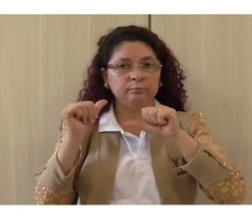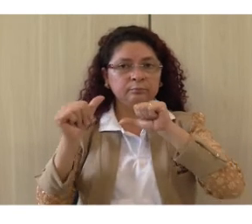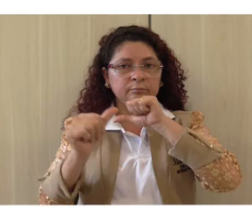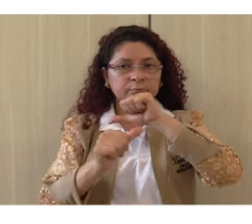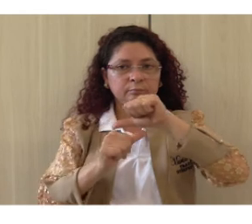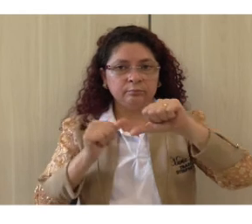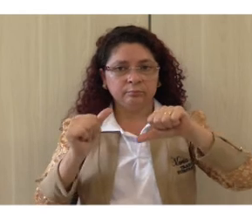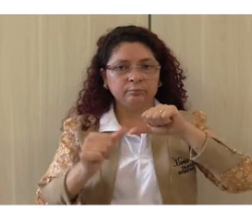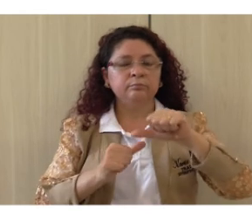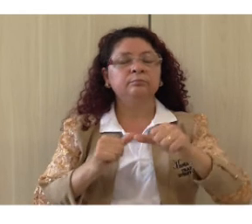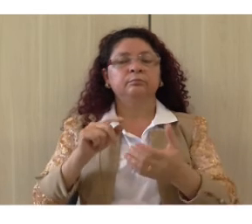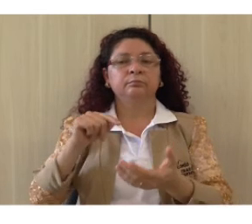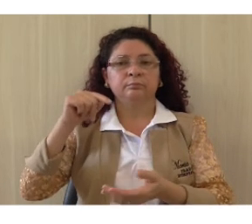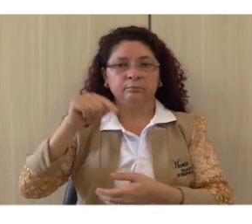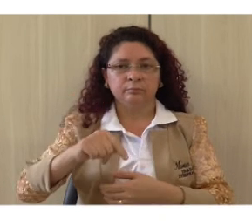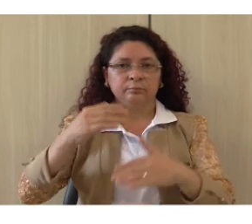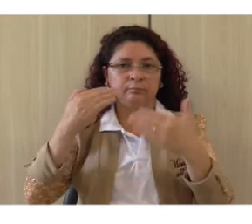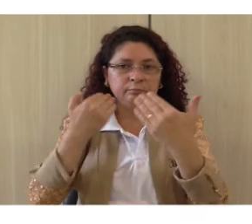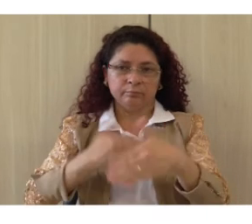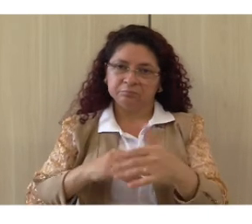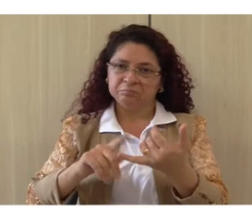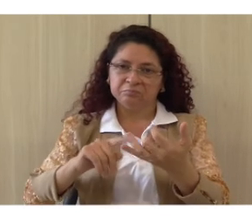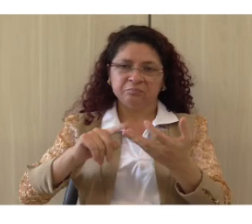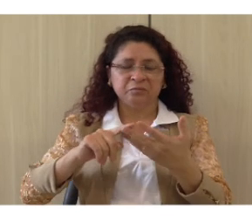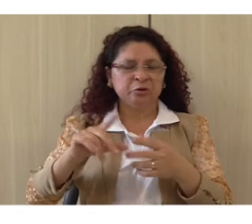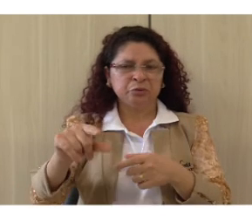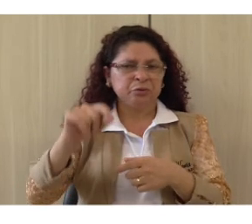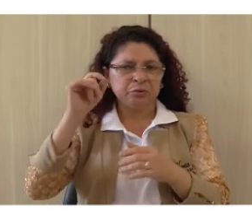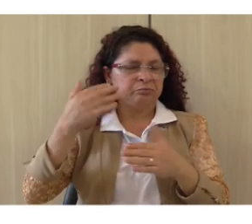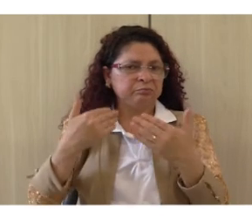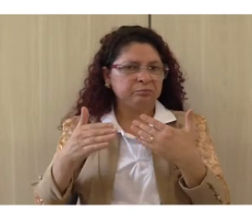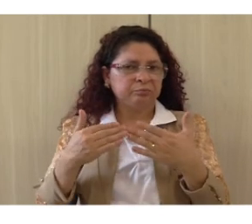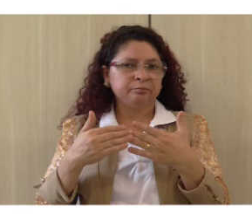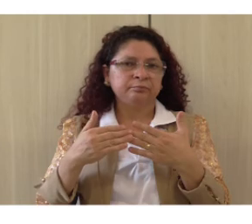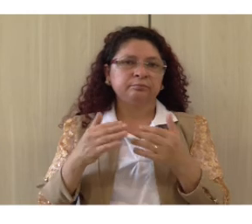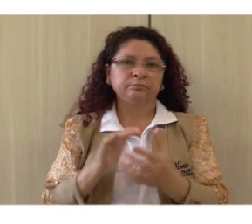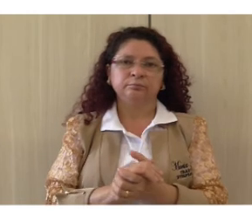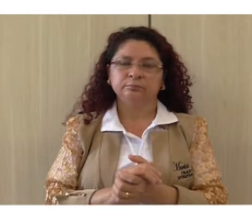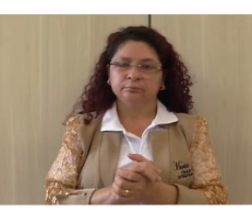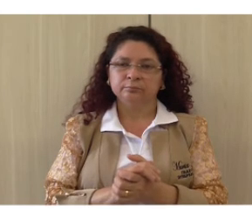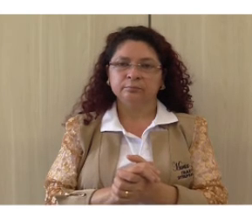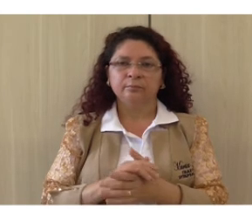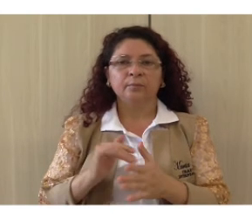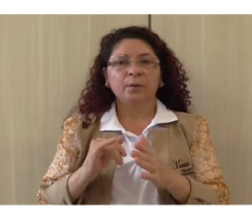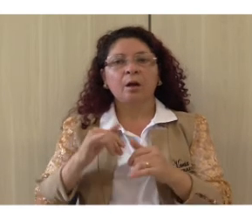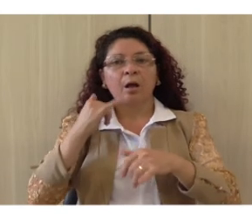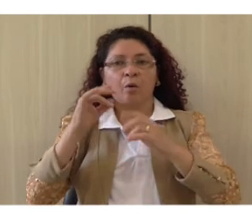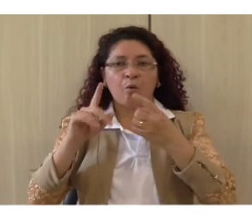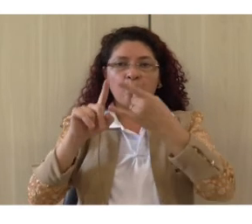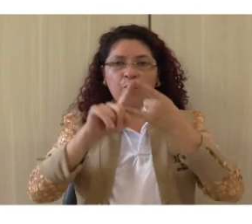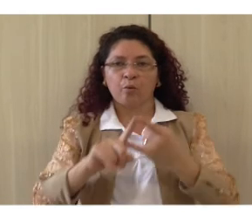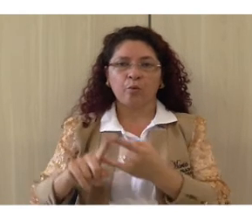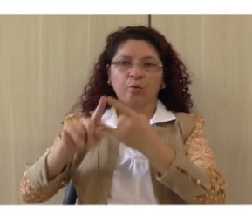de qualquer etapa do certame e utilizar metodologia remota, online, para assegurar